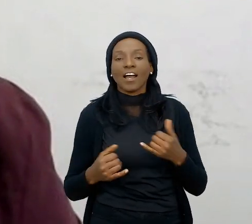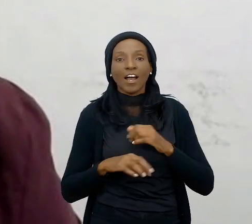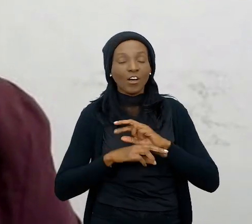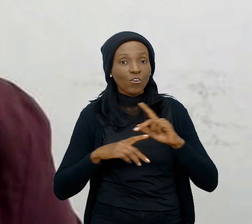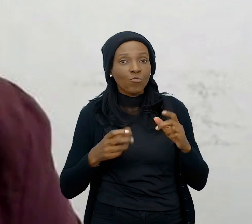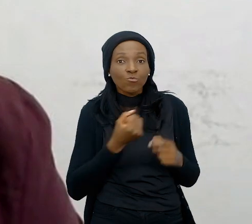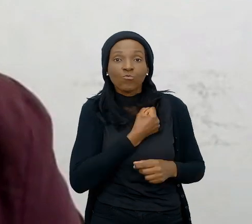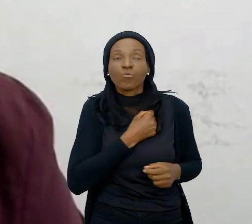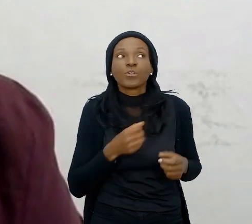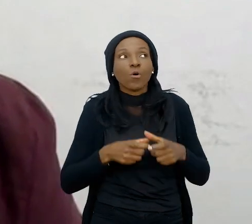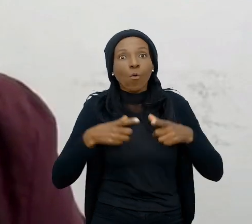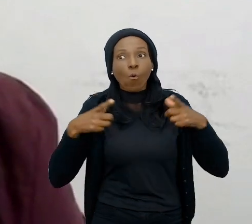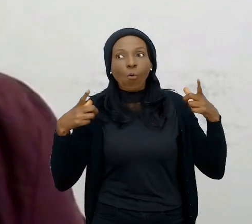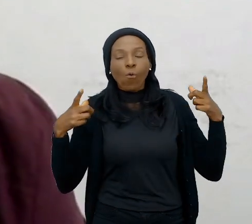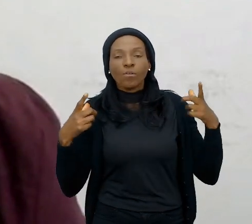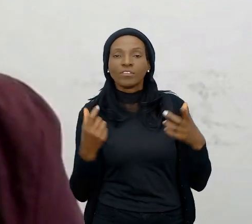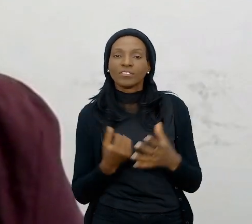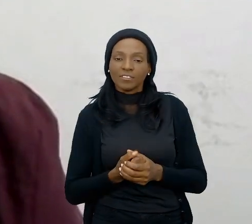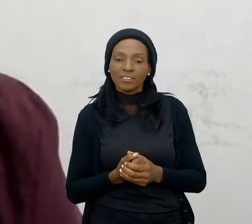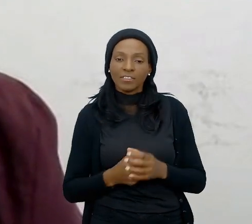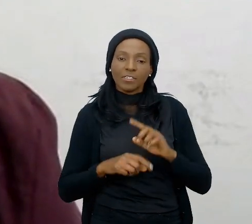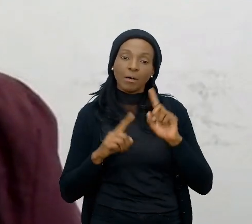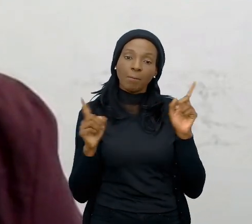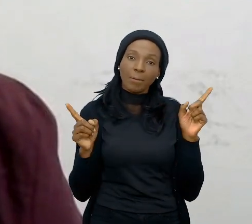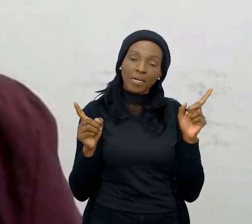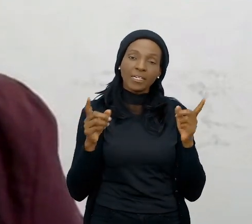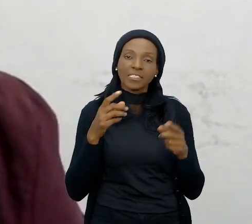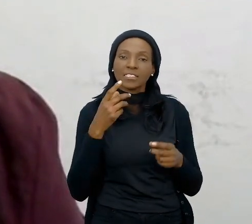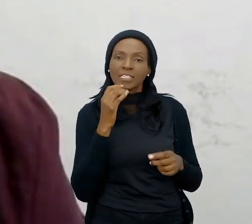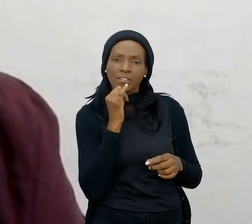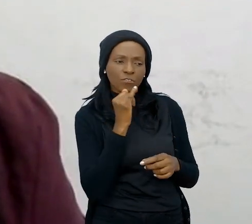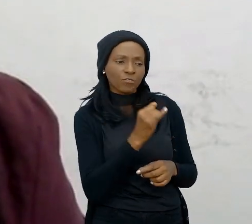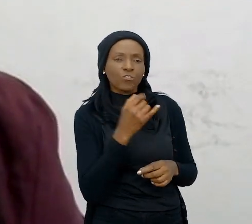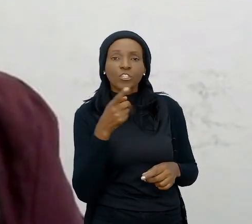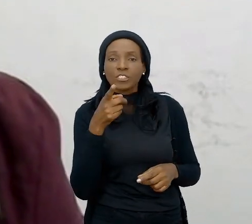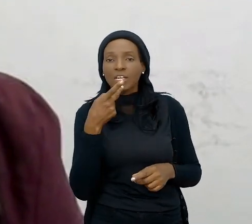grandezas dos números. Mas ditar esses números